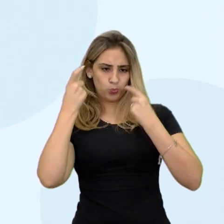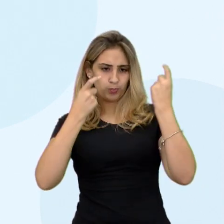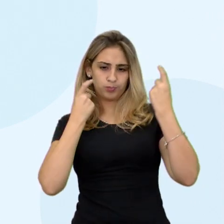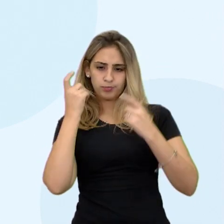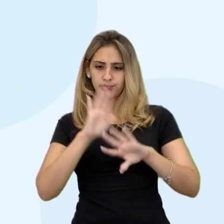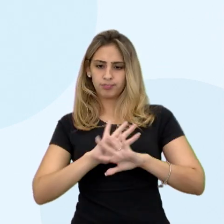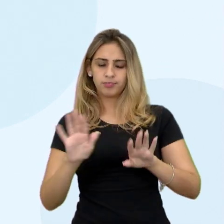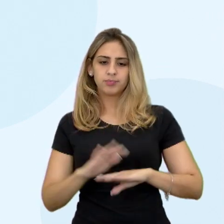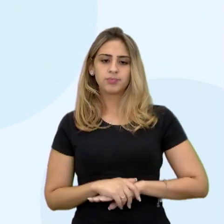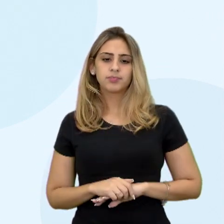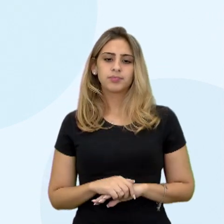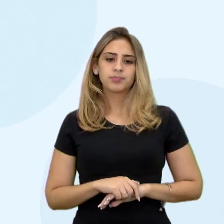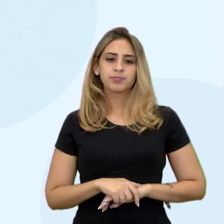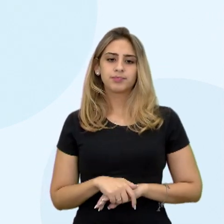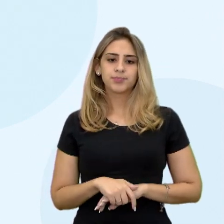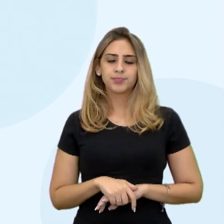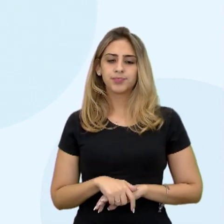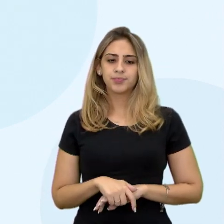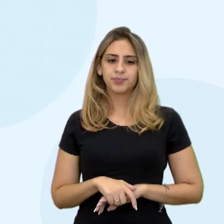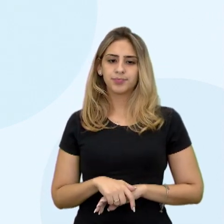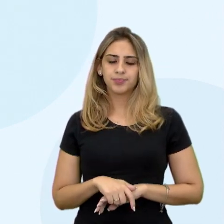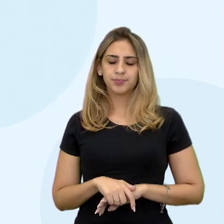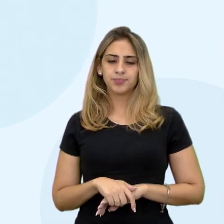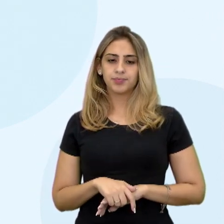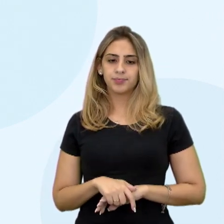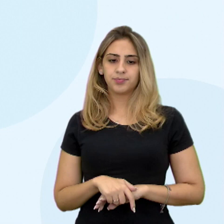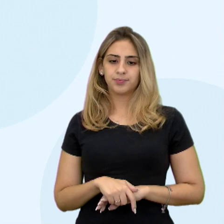Ele foi